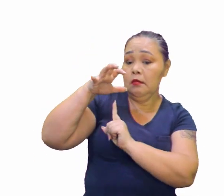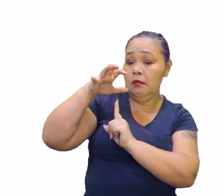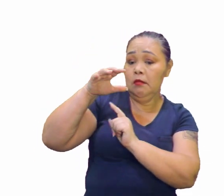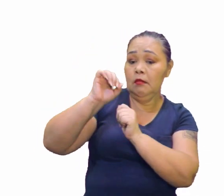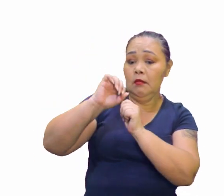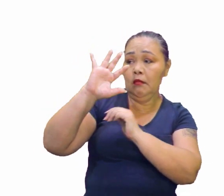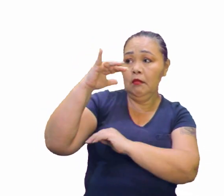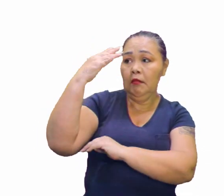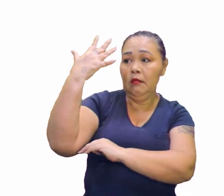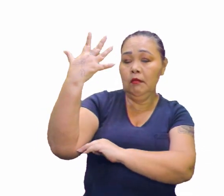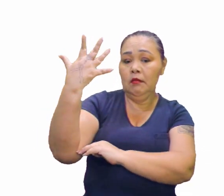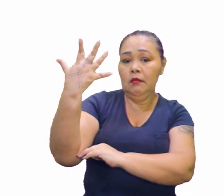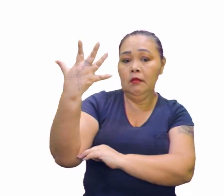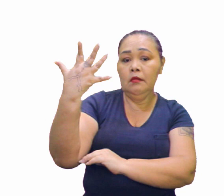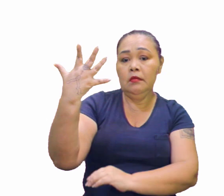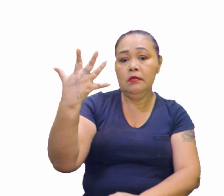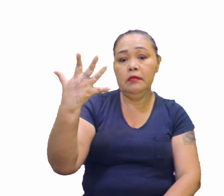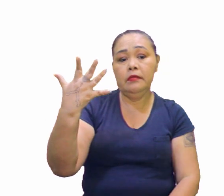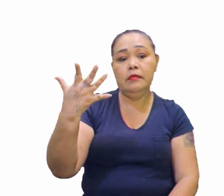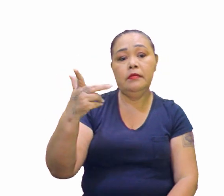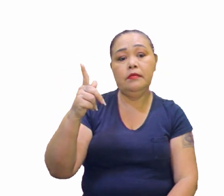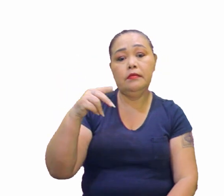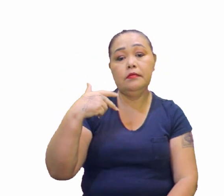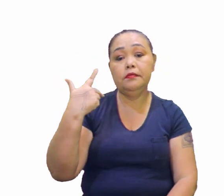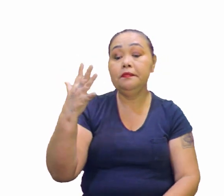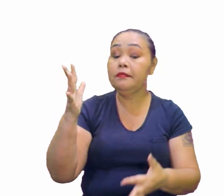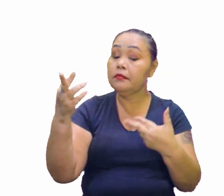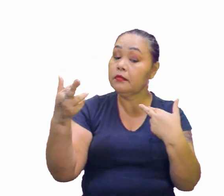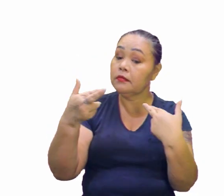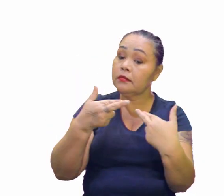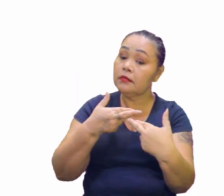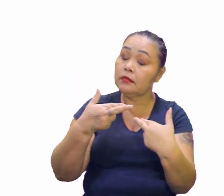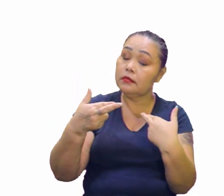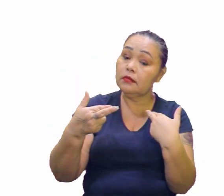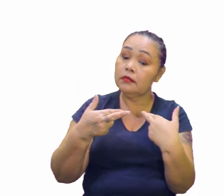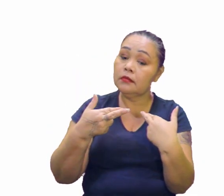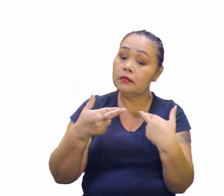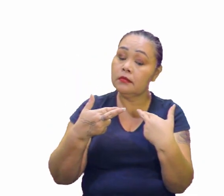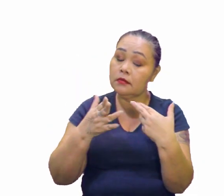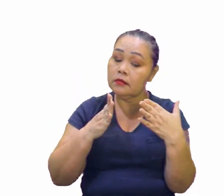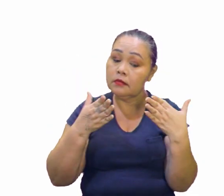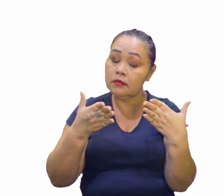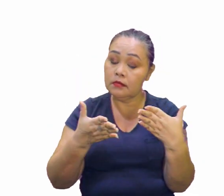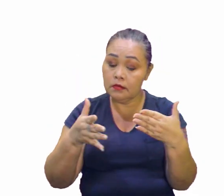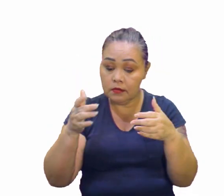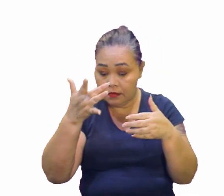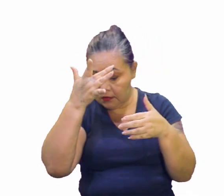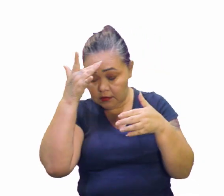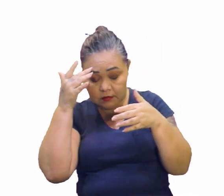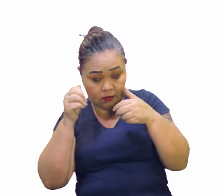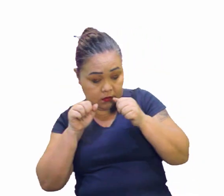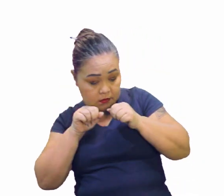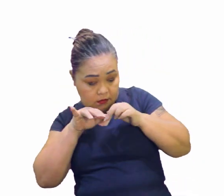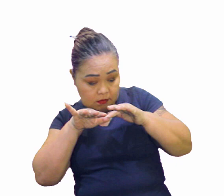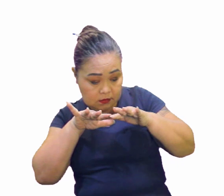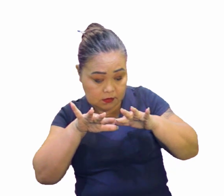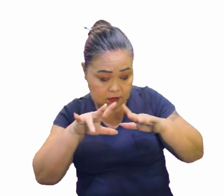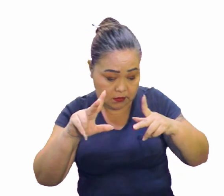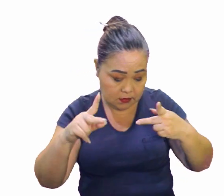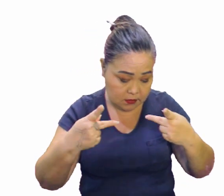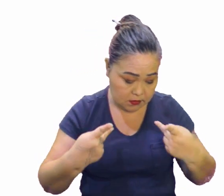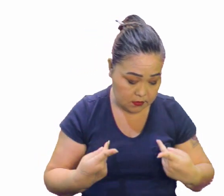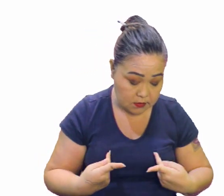a Amazônia? É uma pressão que está relacionada à questão da ocupação humana em